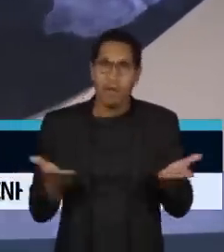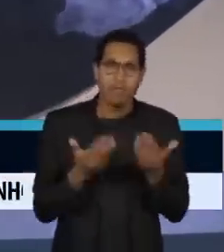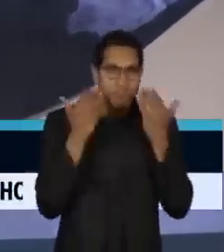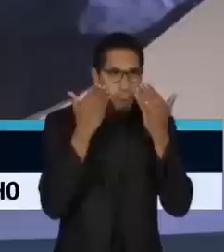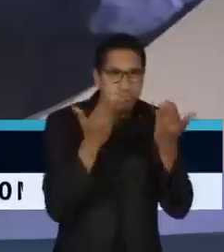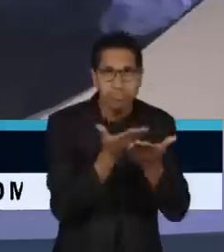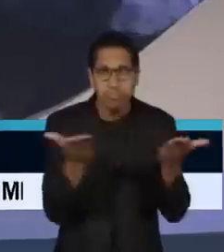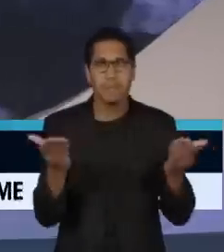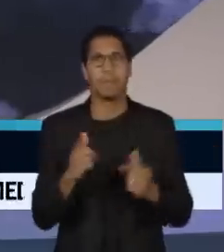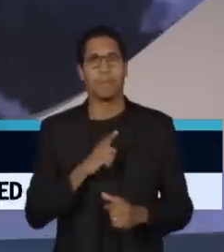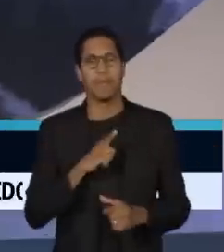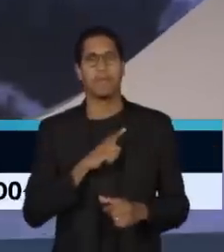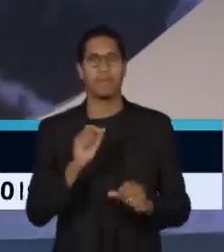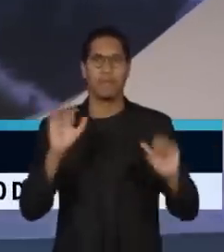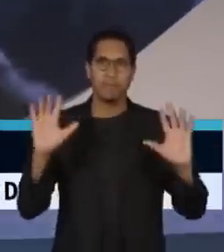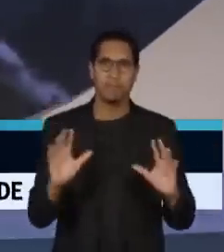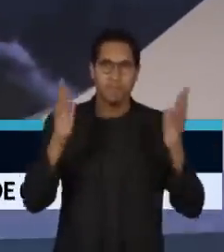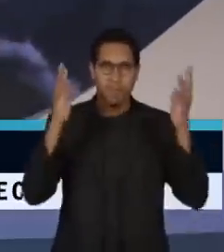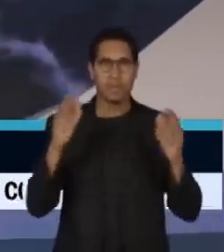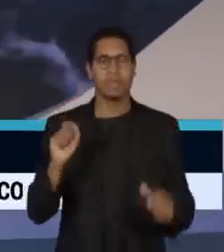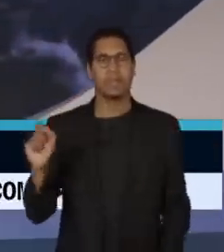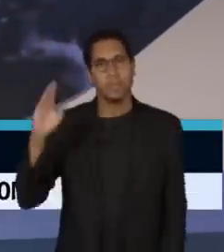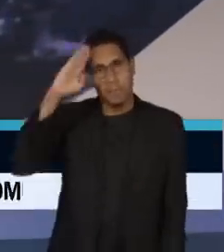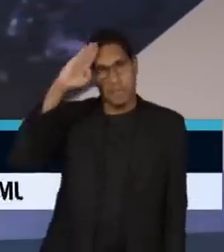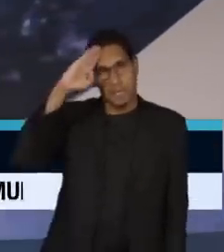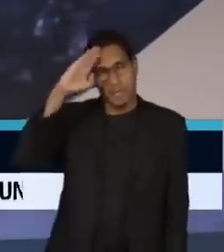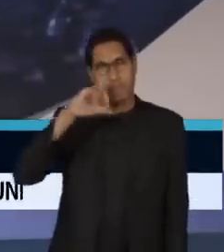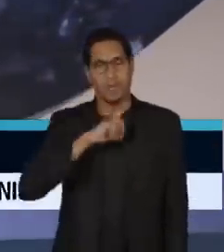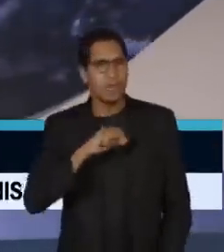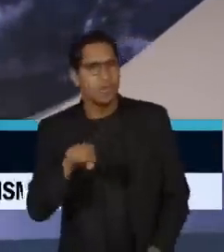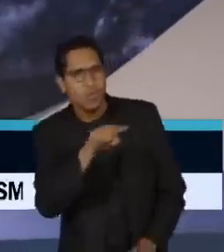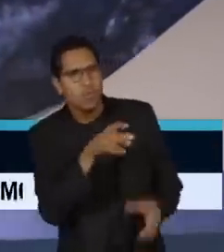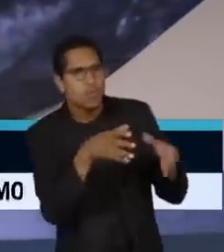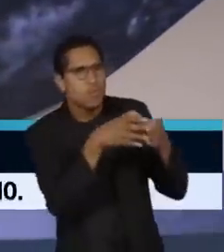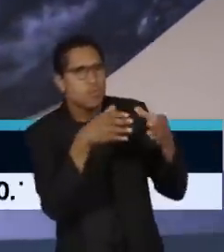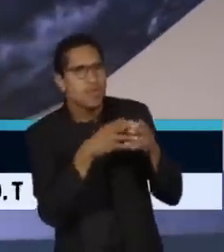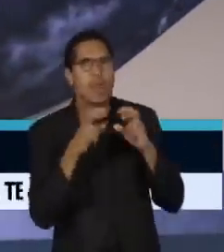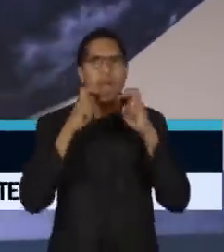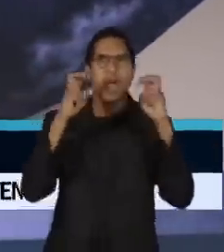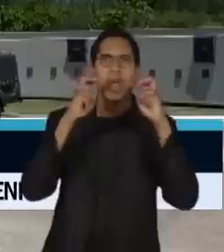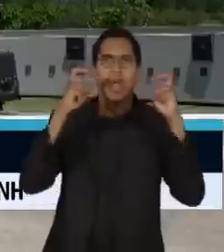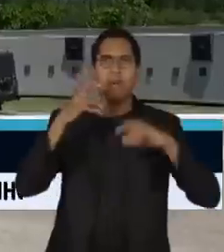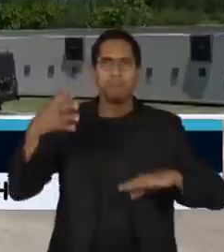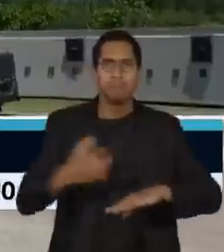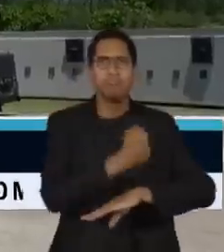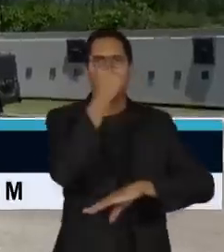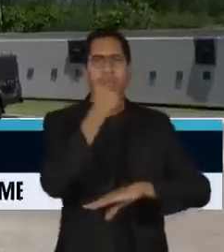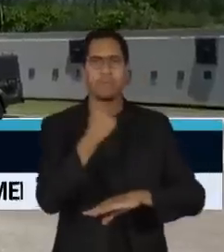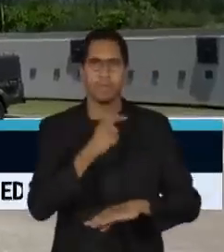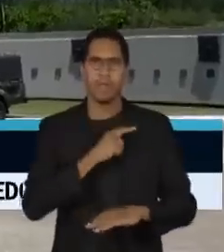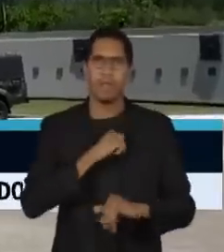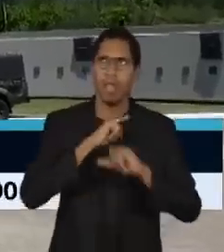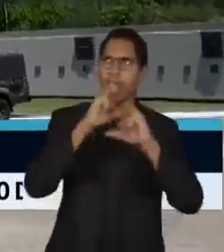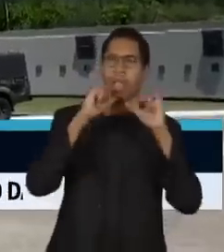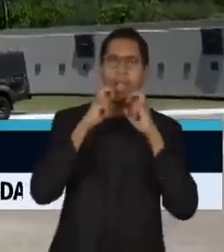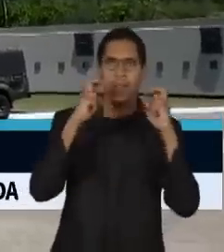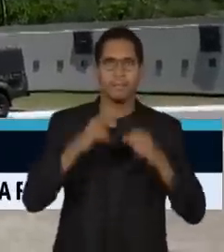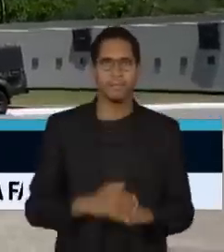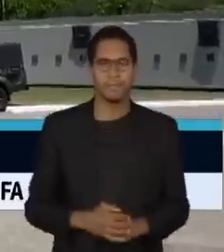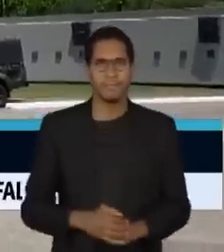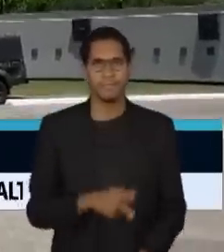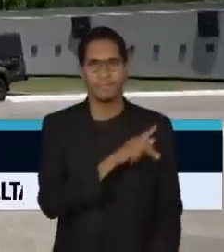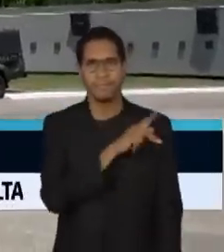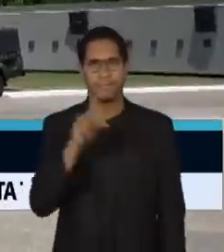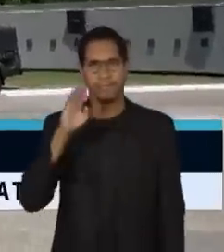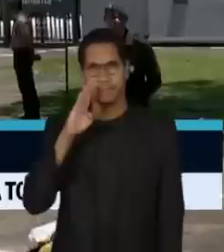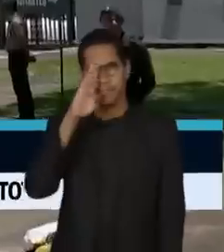militar e depois demonstrou apoio a um grupo que pedia golpe de Estado em frente ao local do evento. O presidente Jair